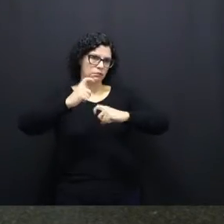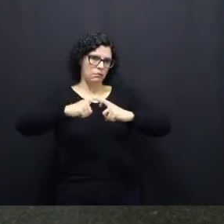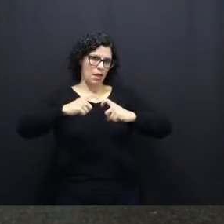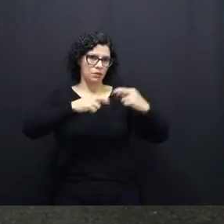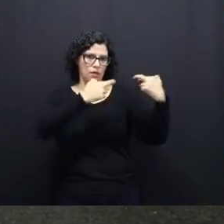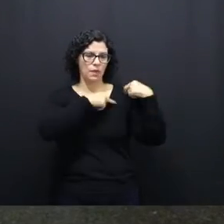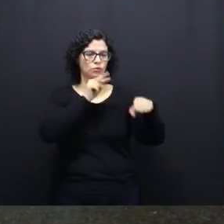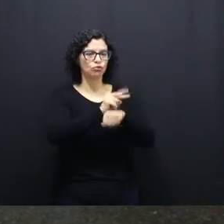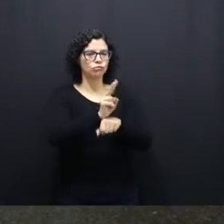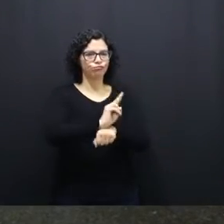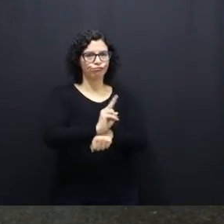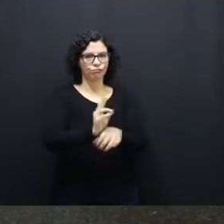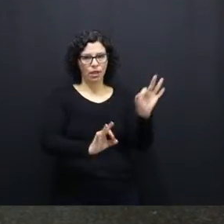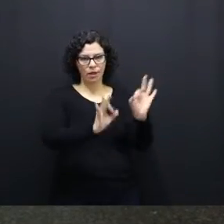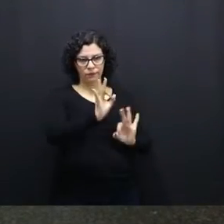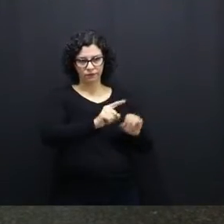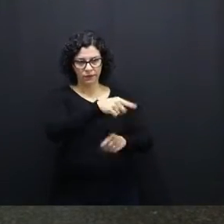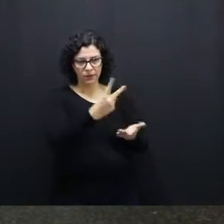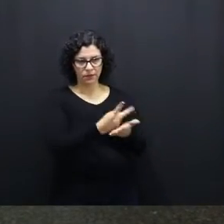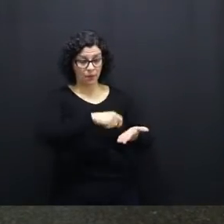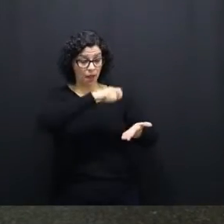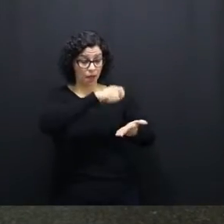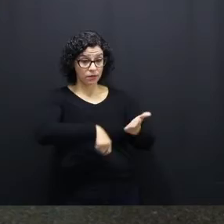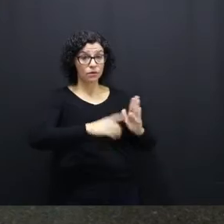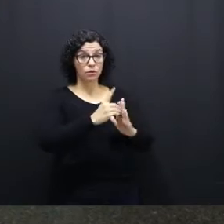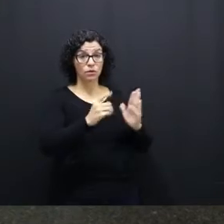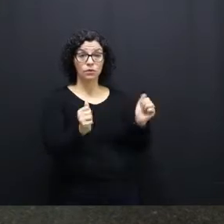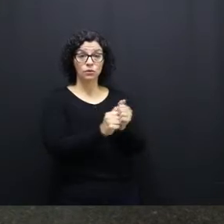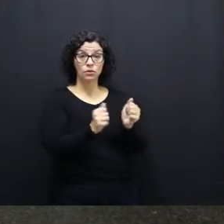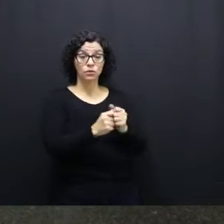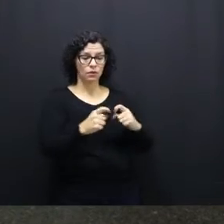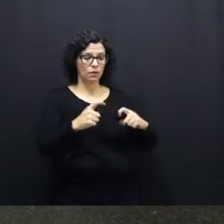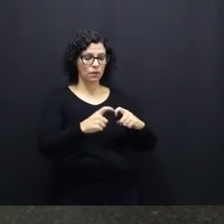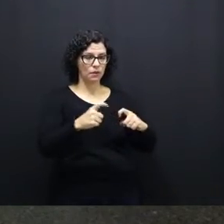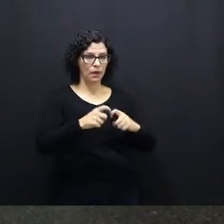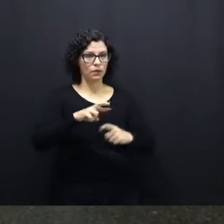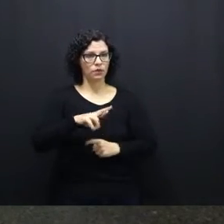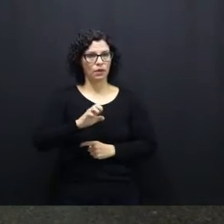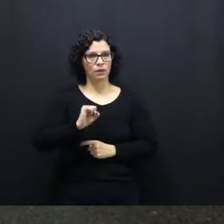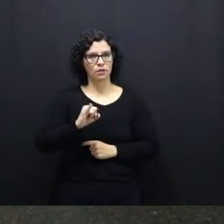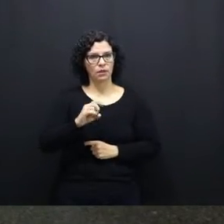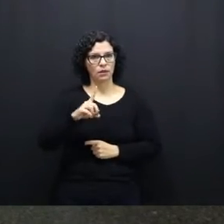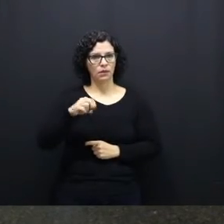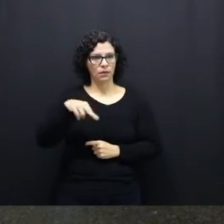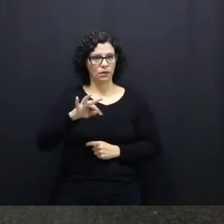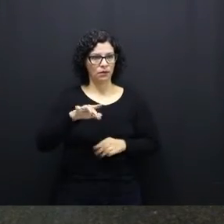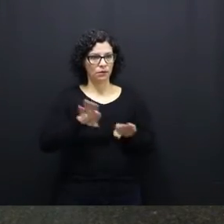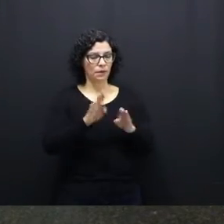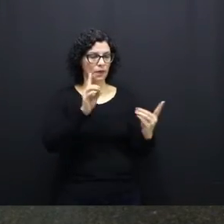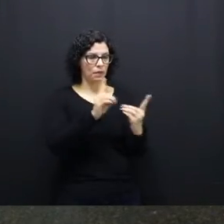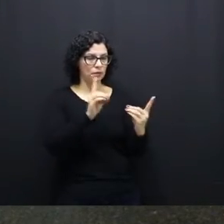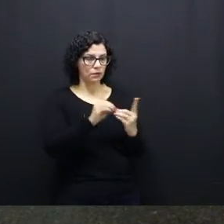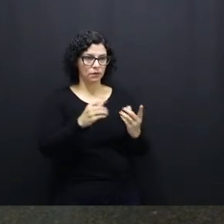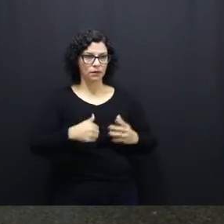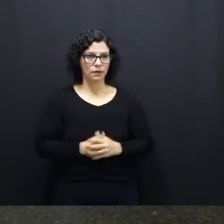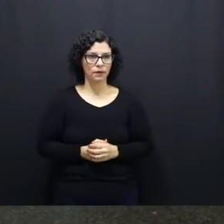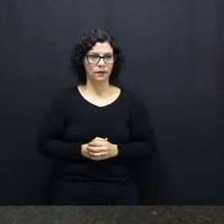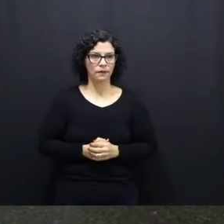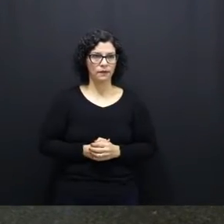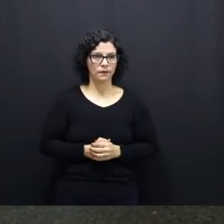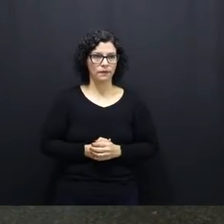responsável pelos residentes ele é assim inclusive junto com um residente ele é co-responsável no atendimento